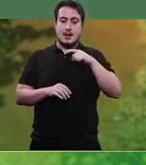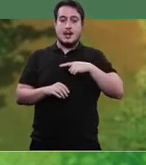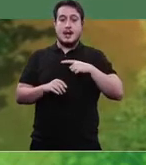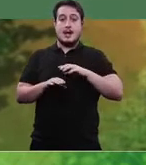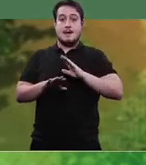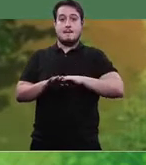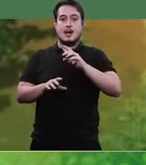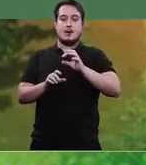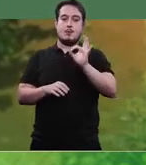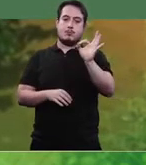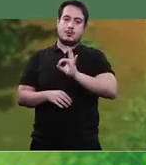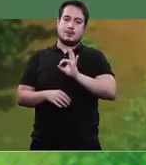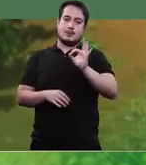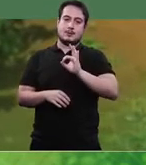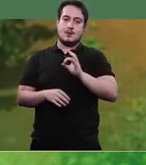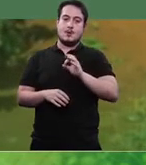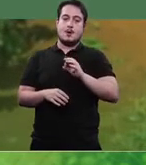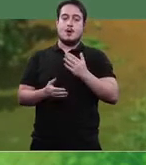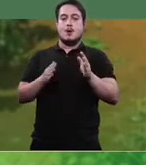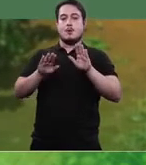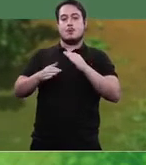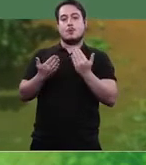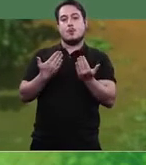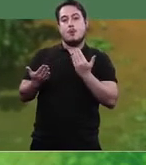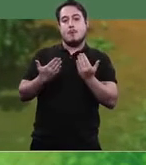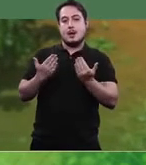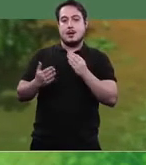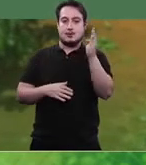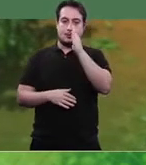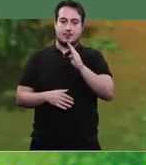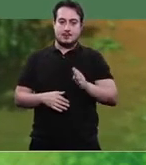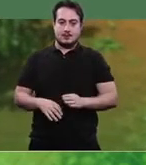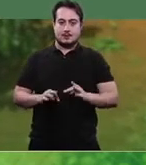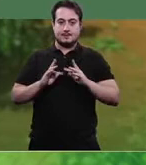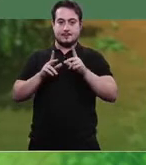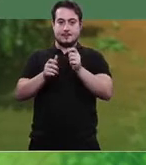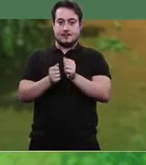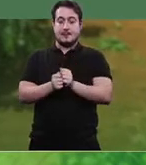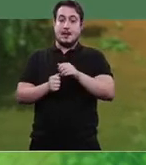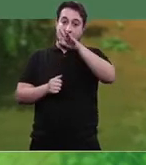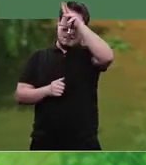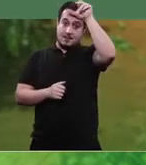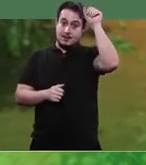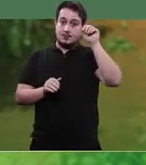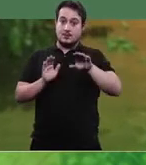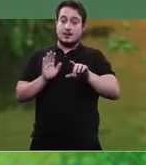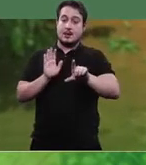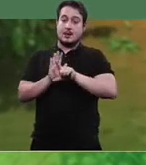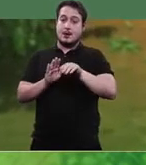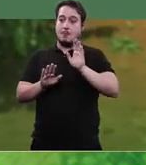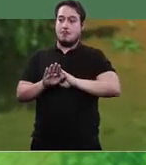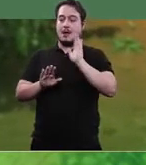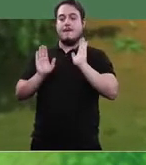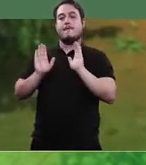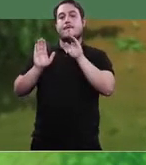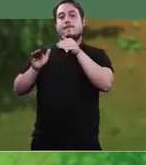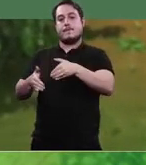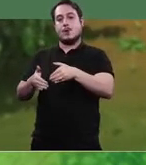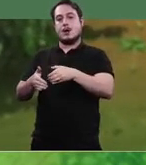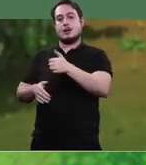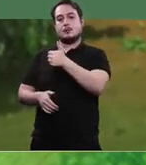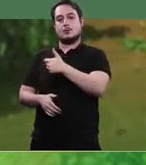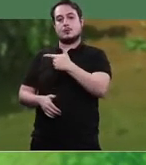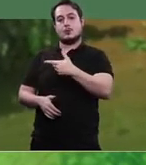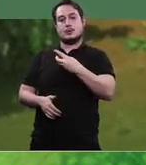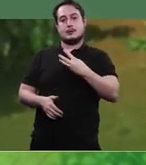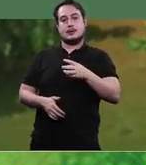na média brasileira como um todo. Isso significa que a Amazônia Legal é mais especializada em suas exportações nestes